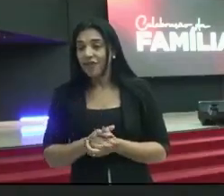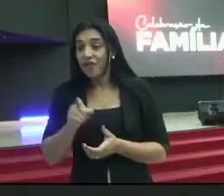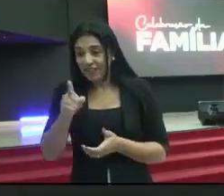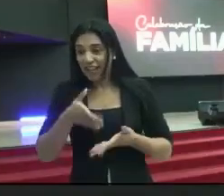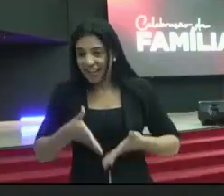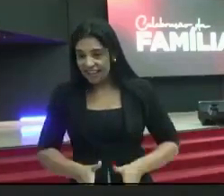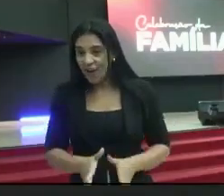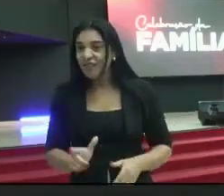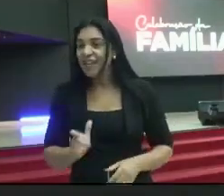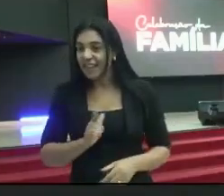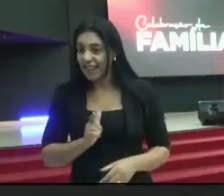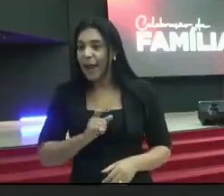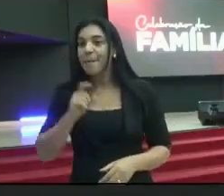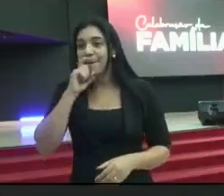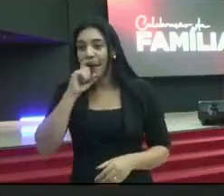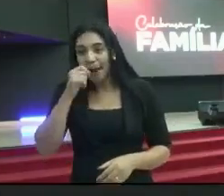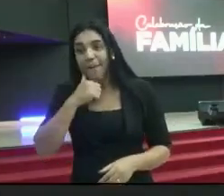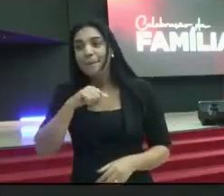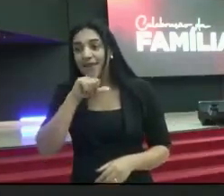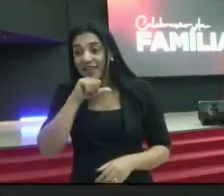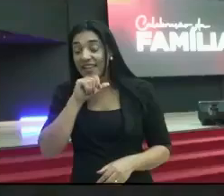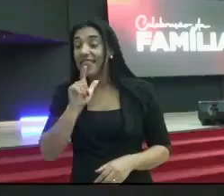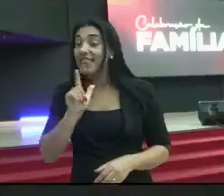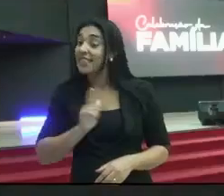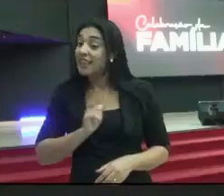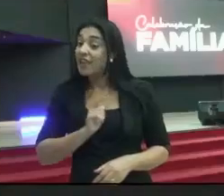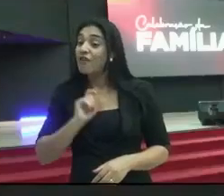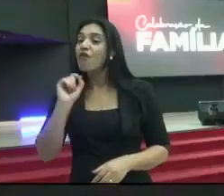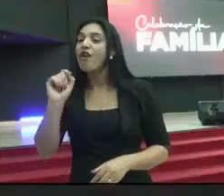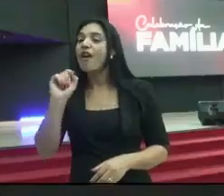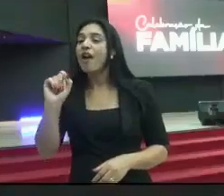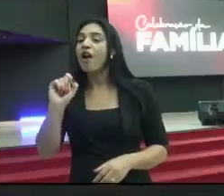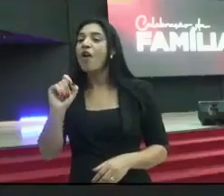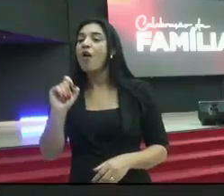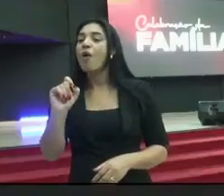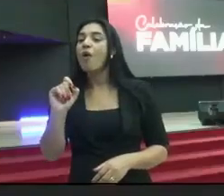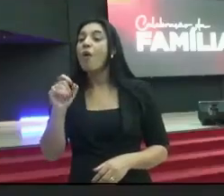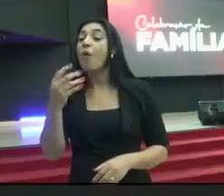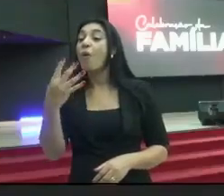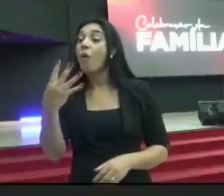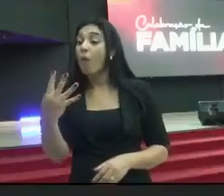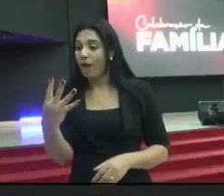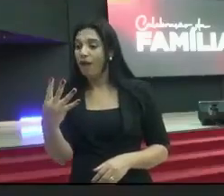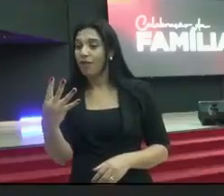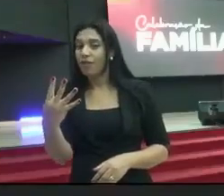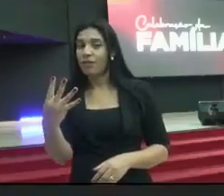Bom, se você nasceu de pai e mãe, você teve quatro.